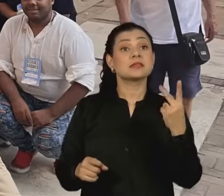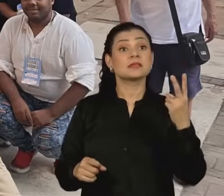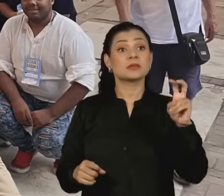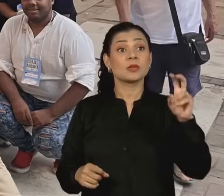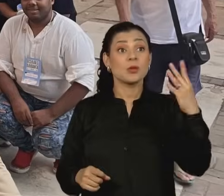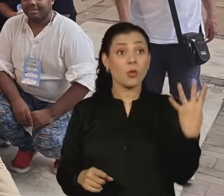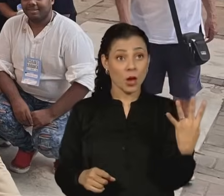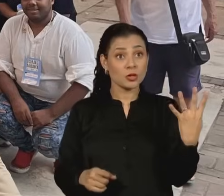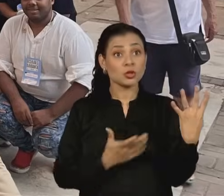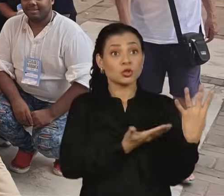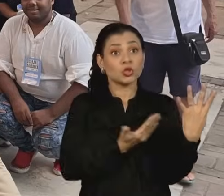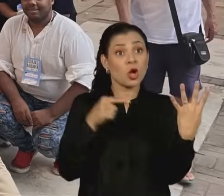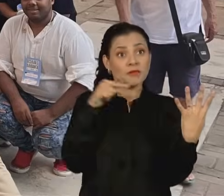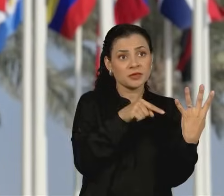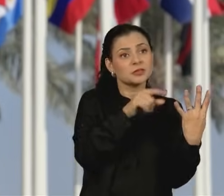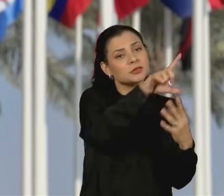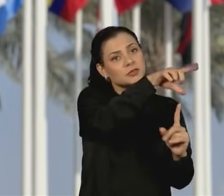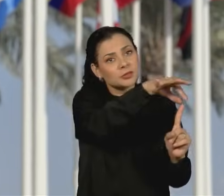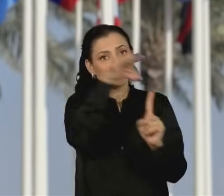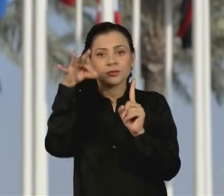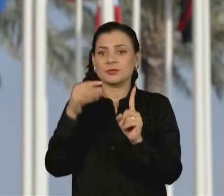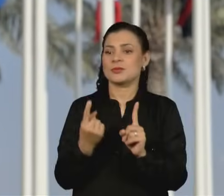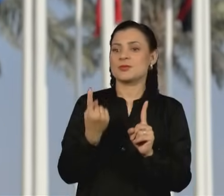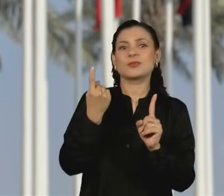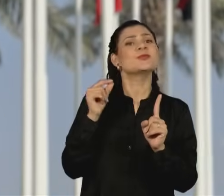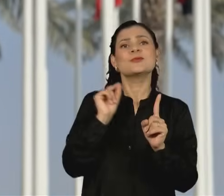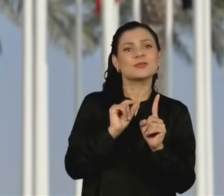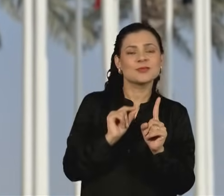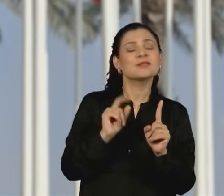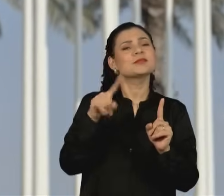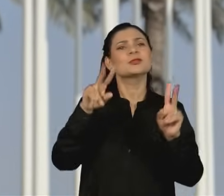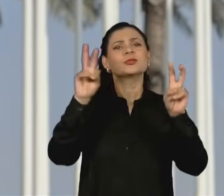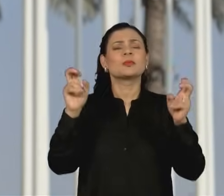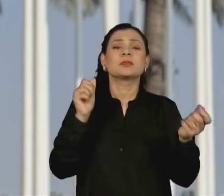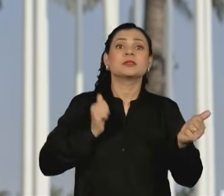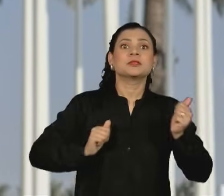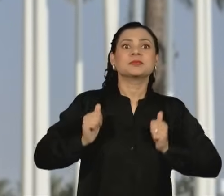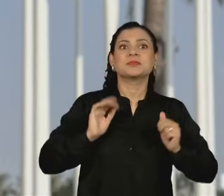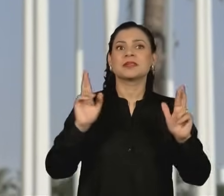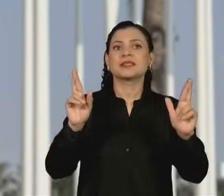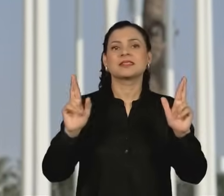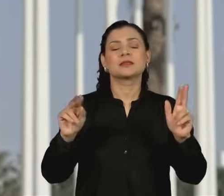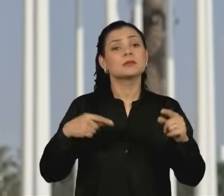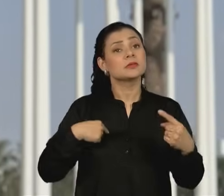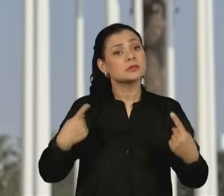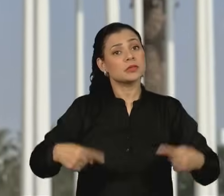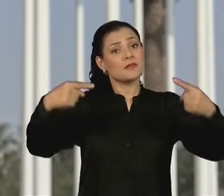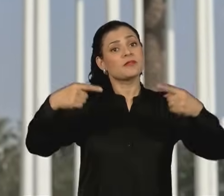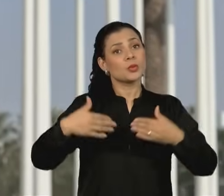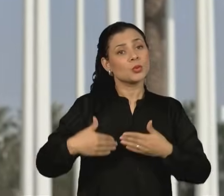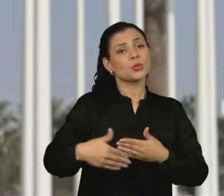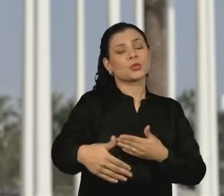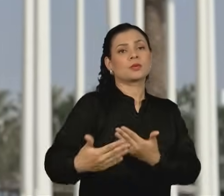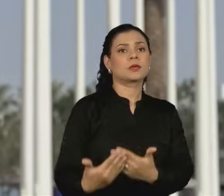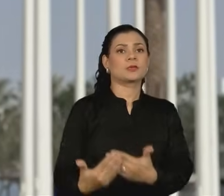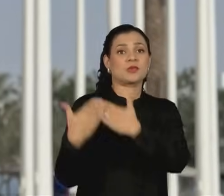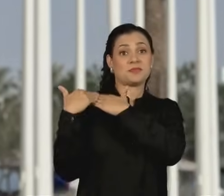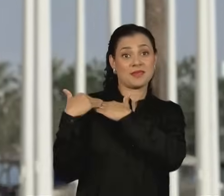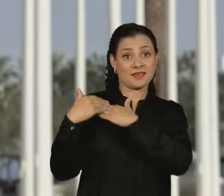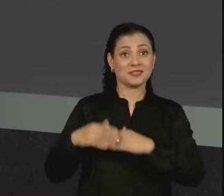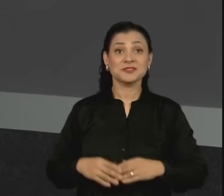154 jovens e falou ao Repórter Eco sobre expectativas e desafios da posição que irá